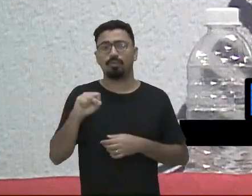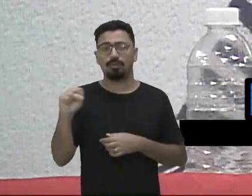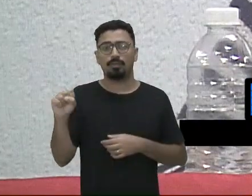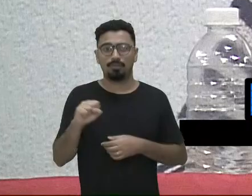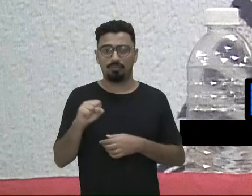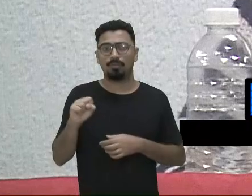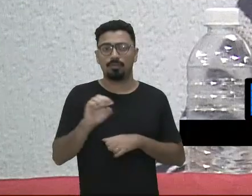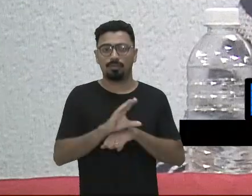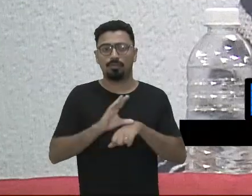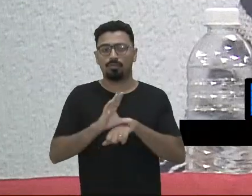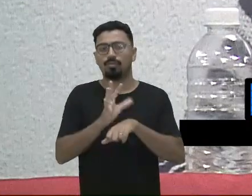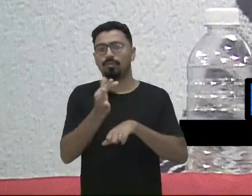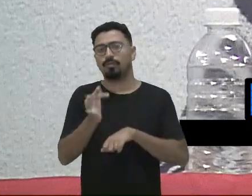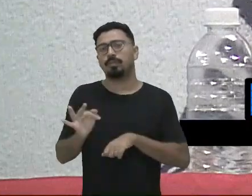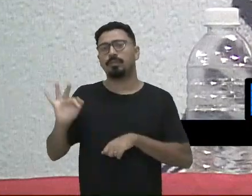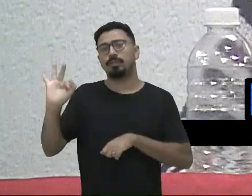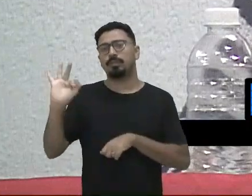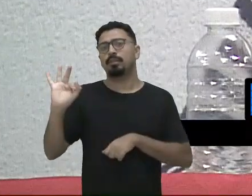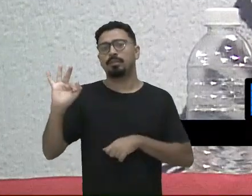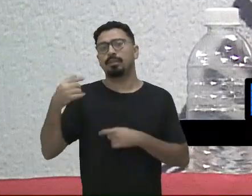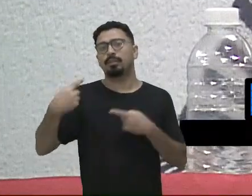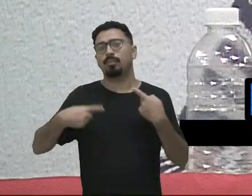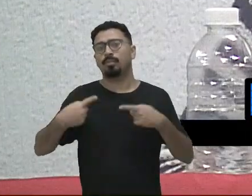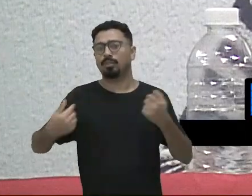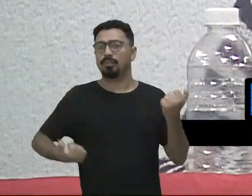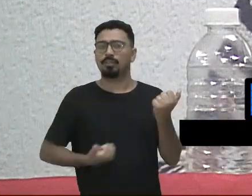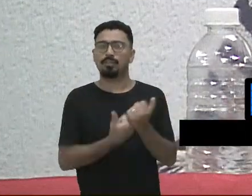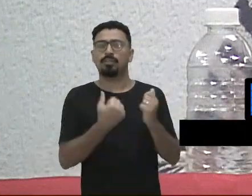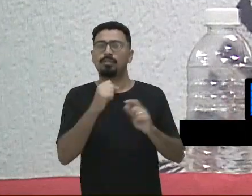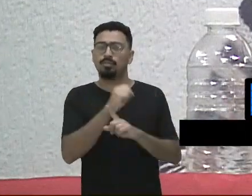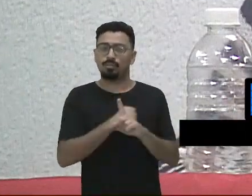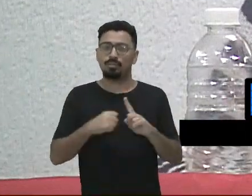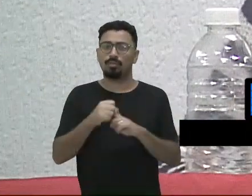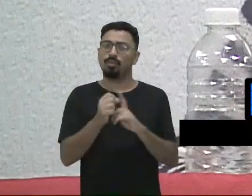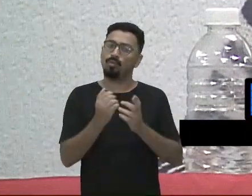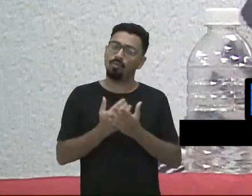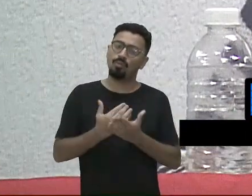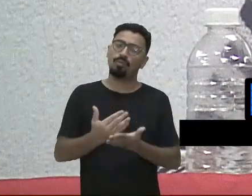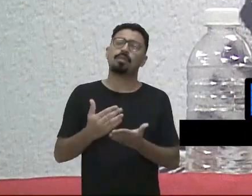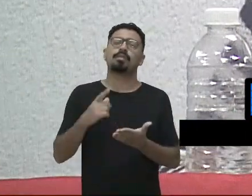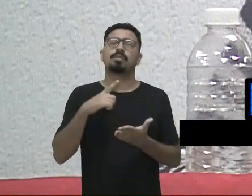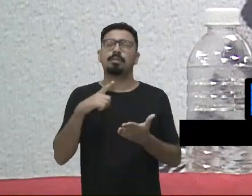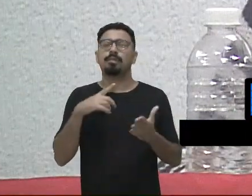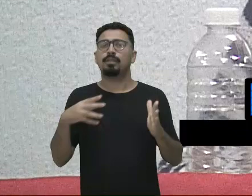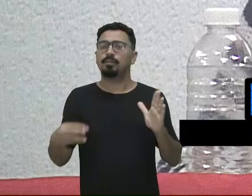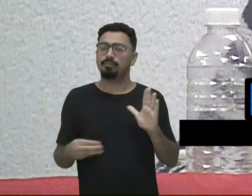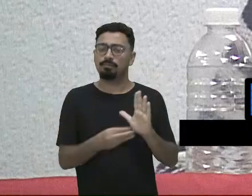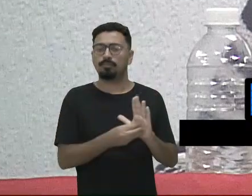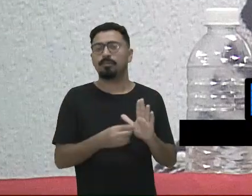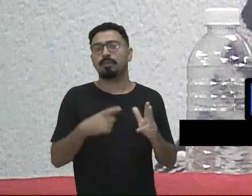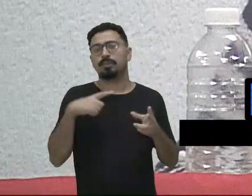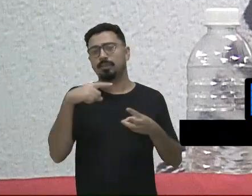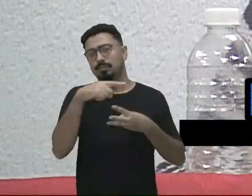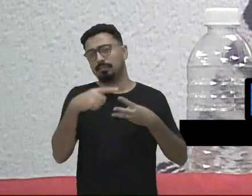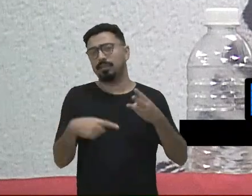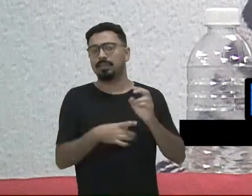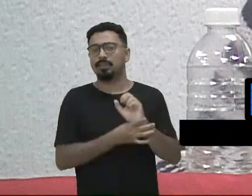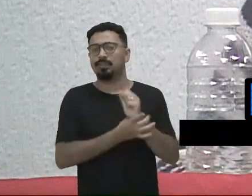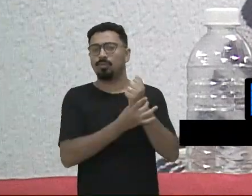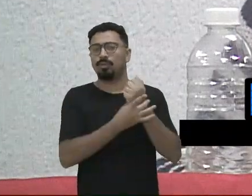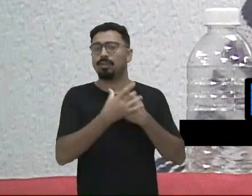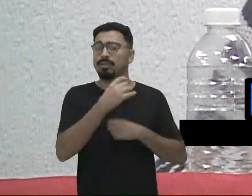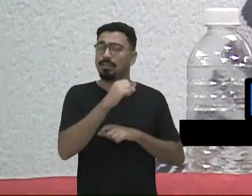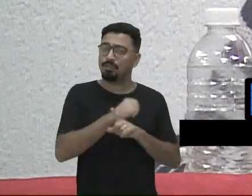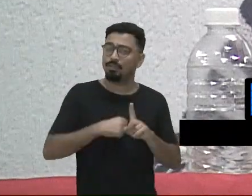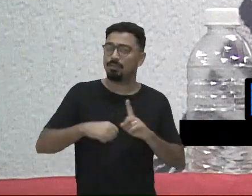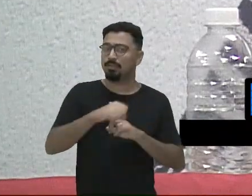nossa Constituição Federal, a política de assistência social, ela começa a fazer parte do nosso tripé de Seguridade Social.